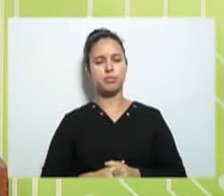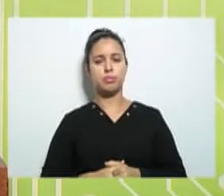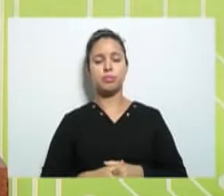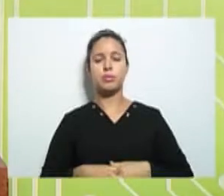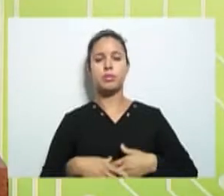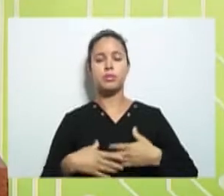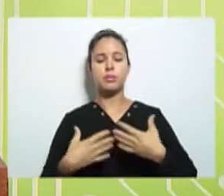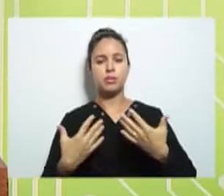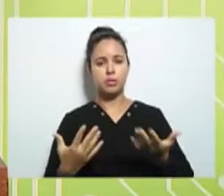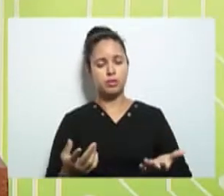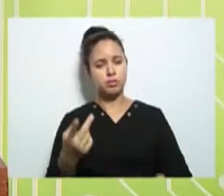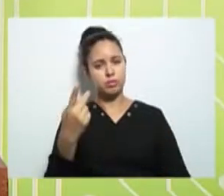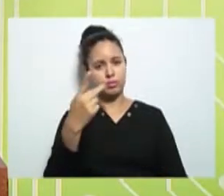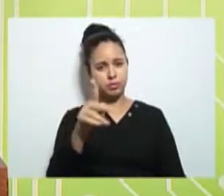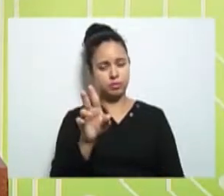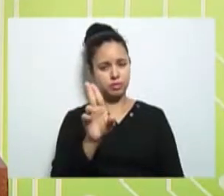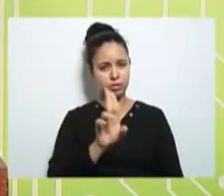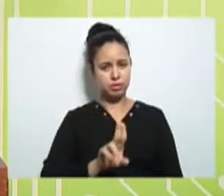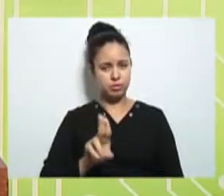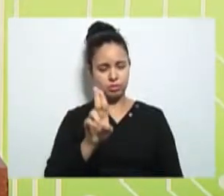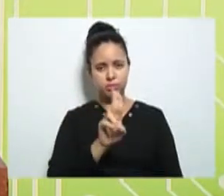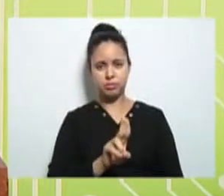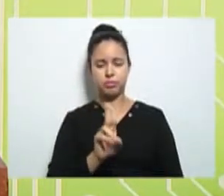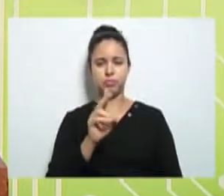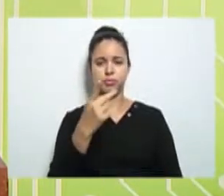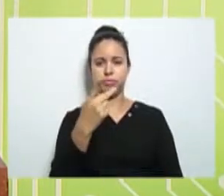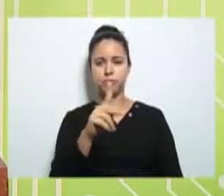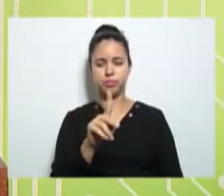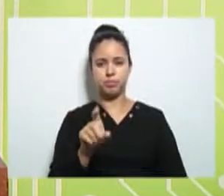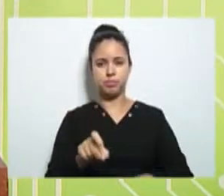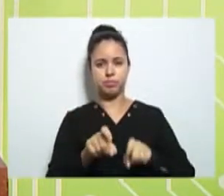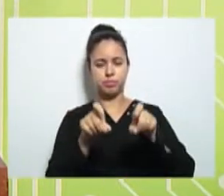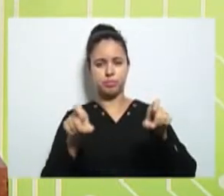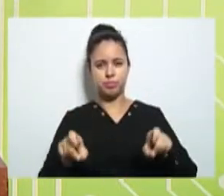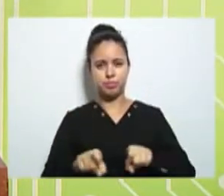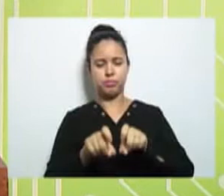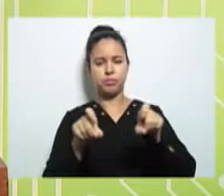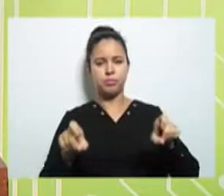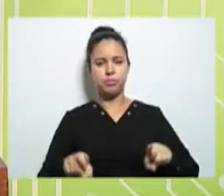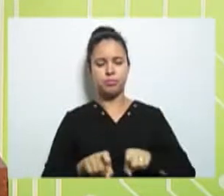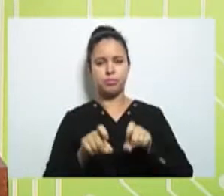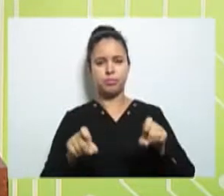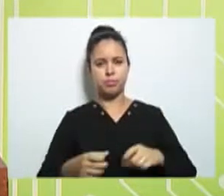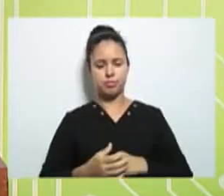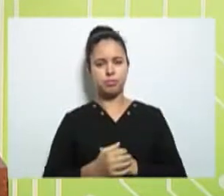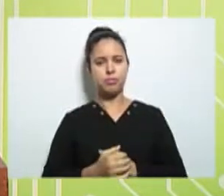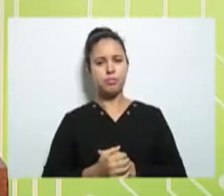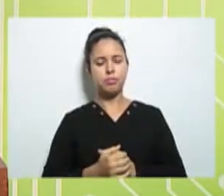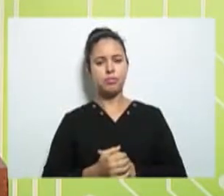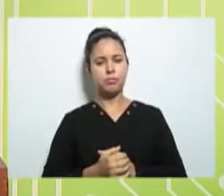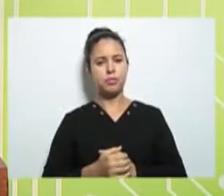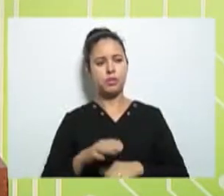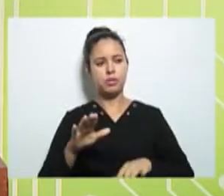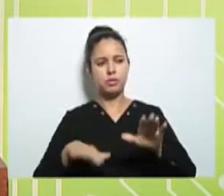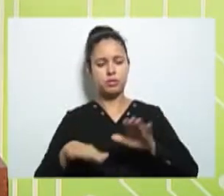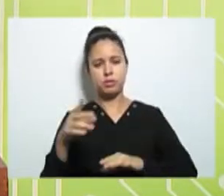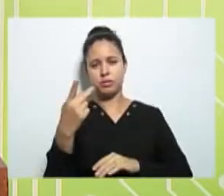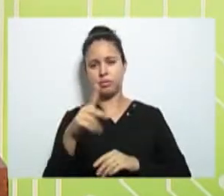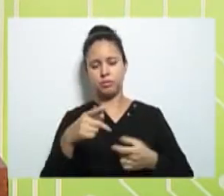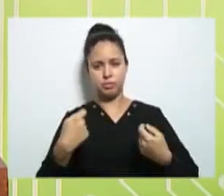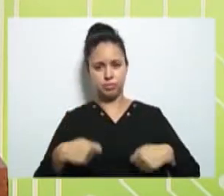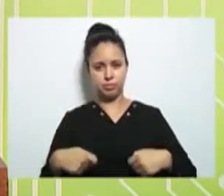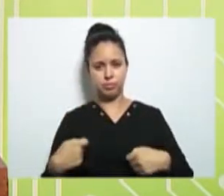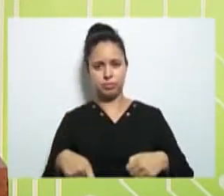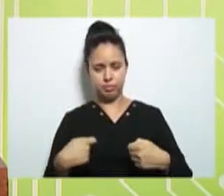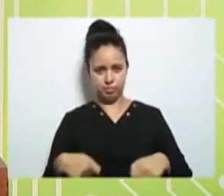Qual sistema operacional a gente vai utilizar no nosso computador? Como bem a entrevistada aí respondeu, né? Vai depender o que das suas